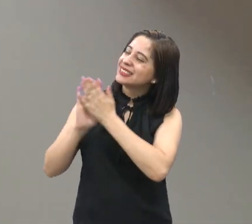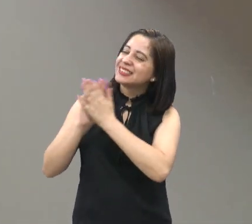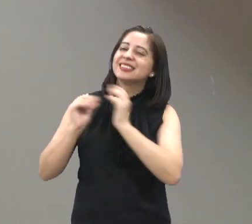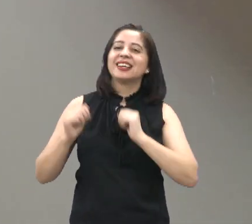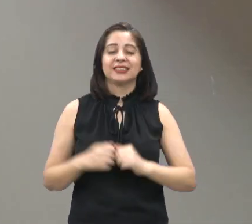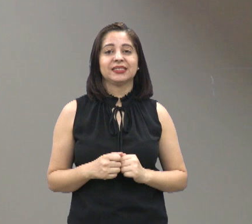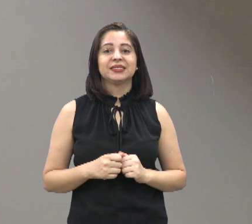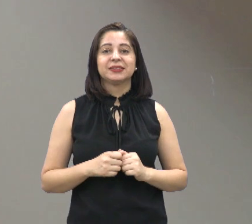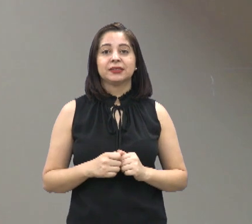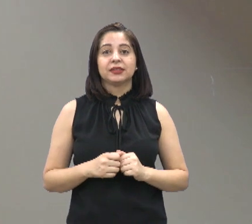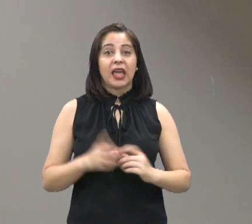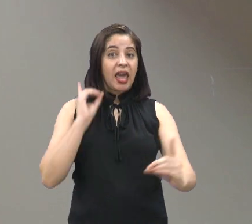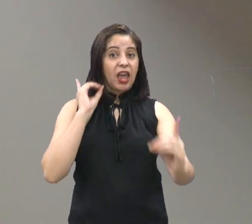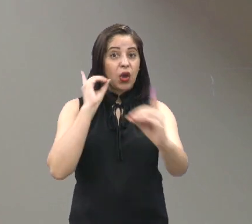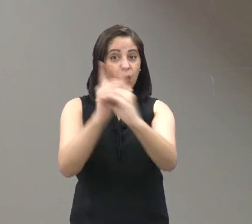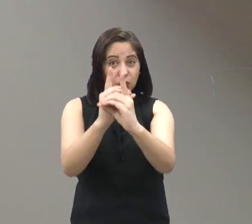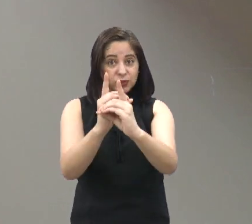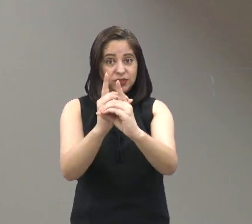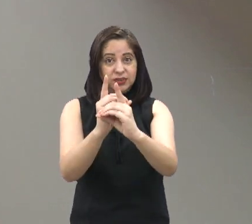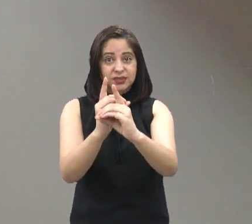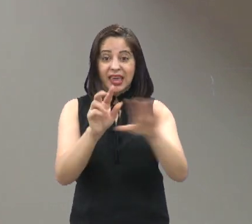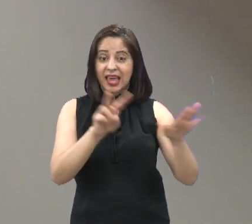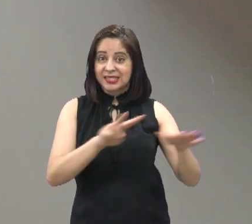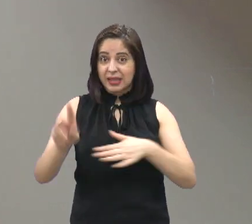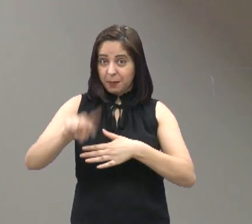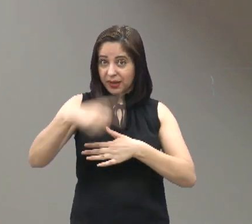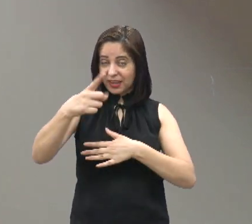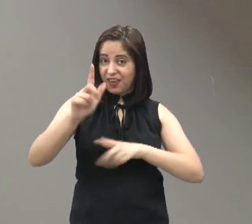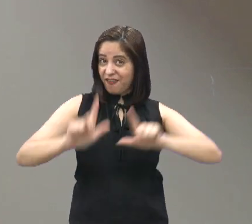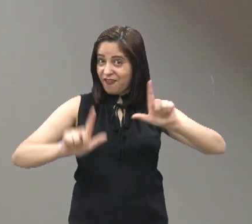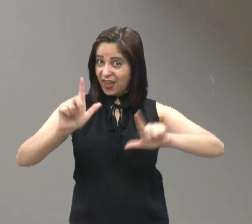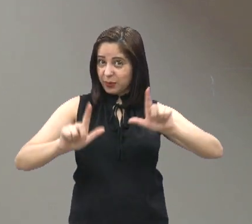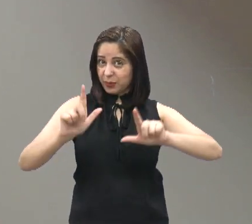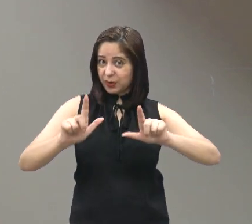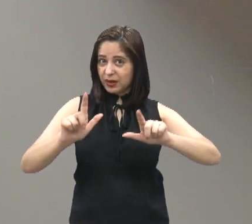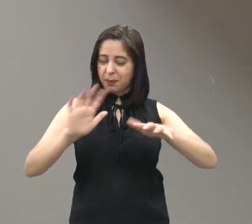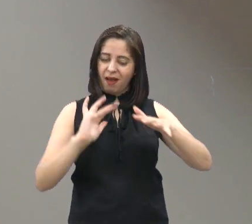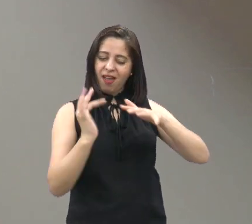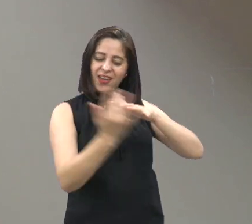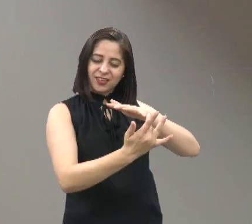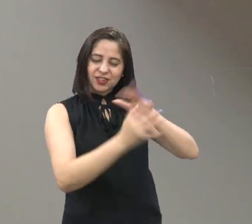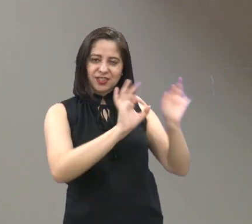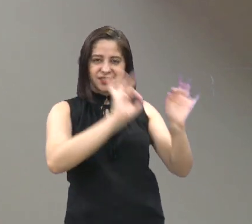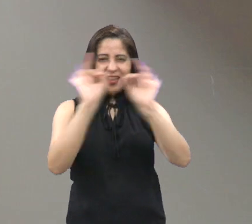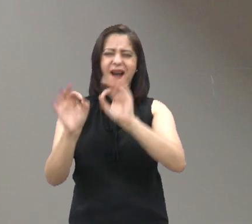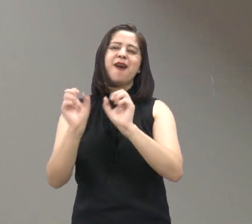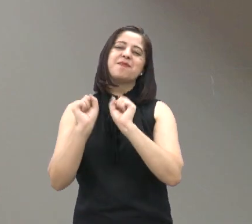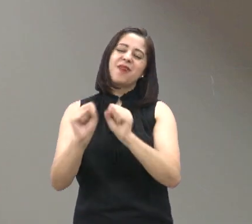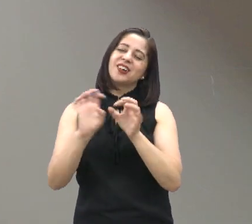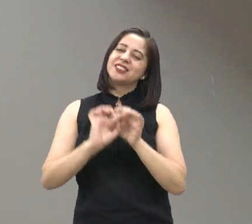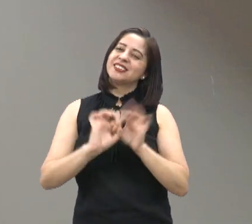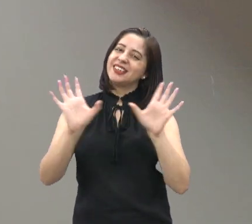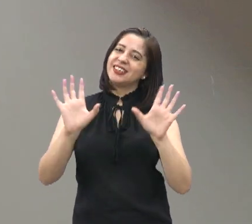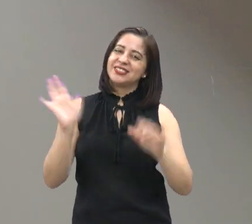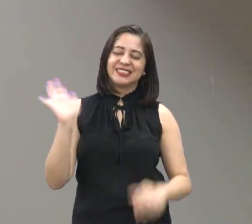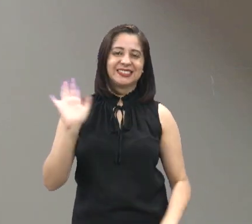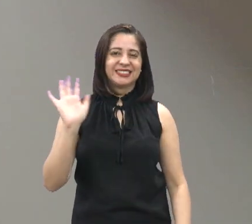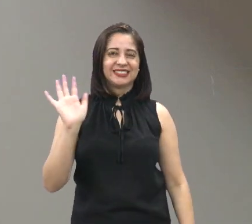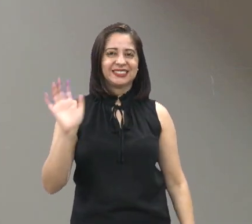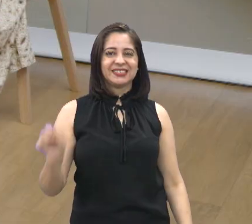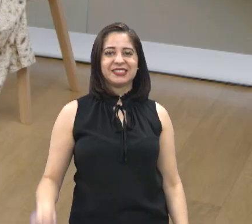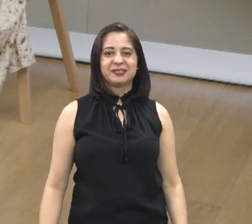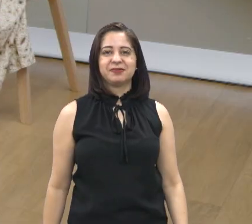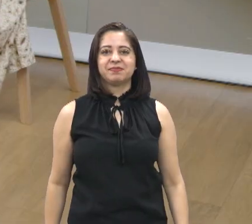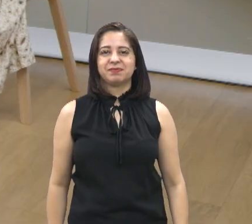Eu encontro você no próximo De Bem com Você. Enquanto isso, acompanhe a gente por meio das nossas redes sociais e até a próxima.